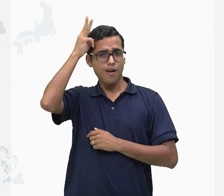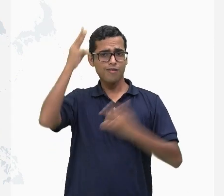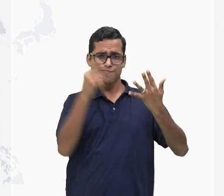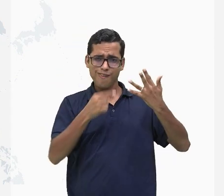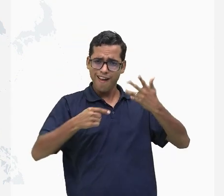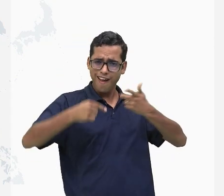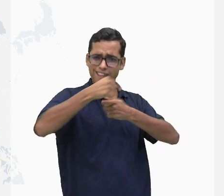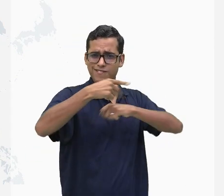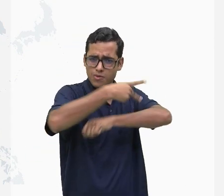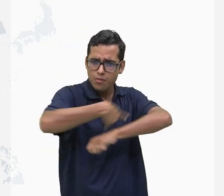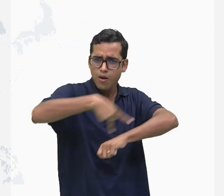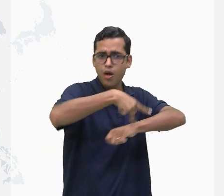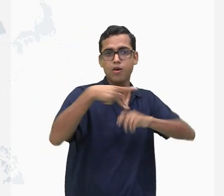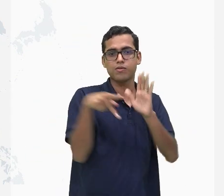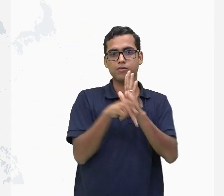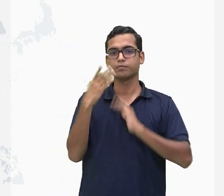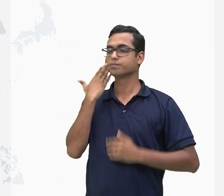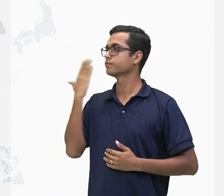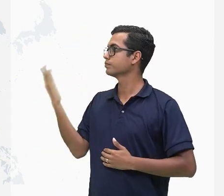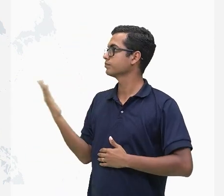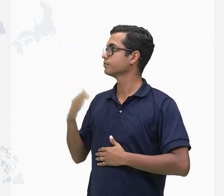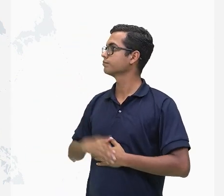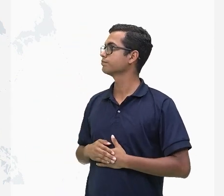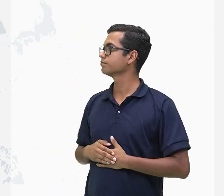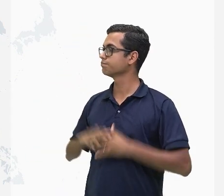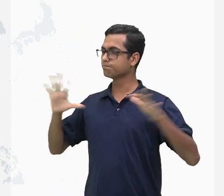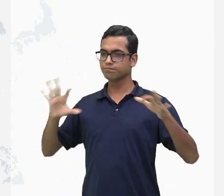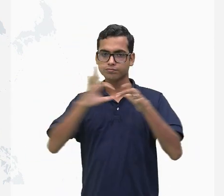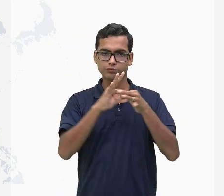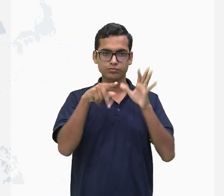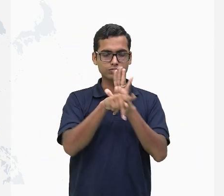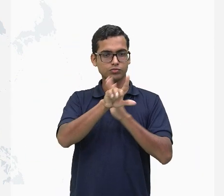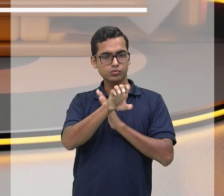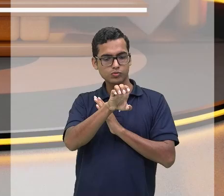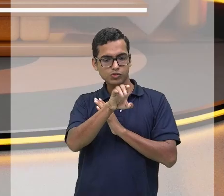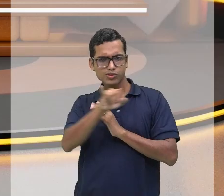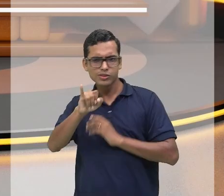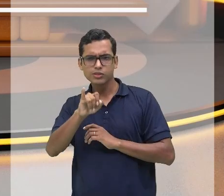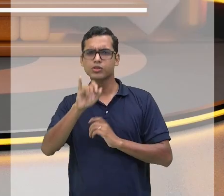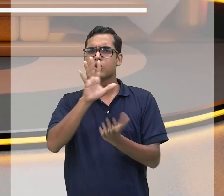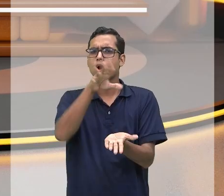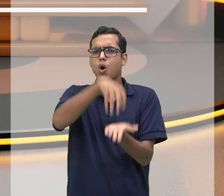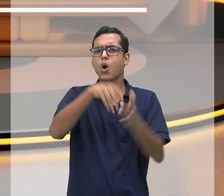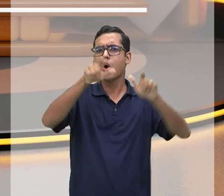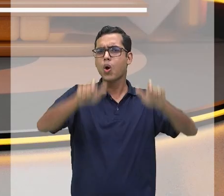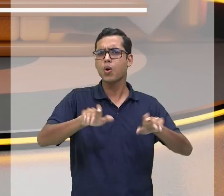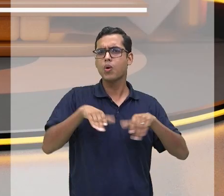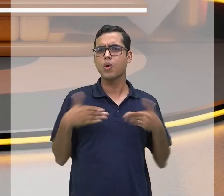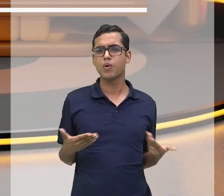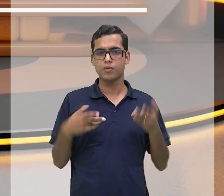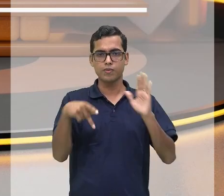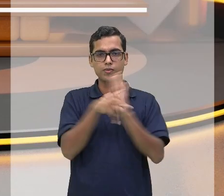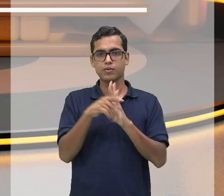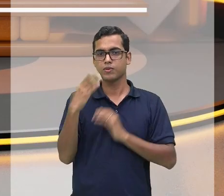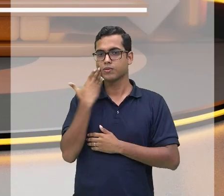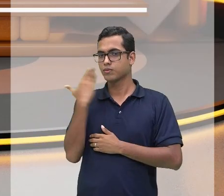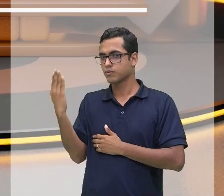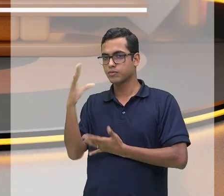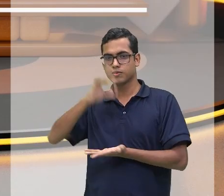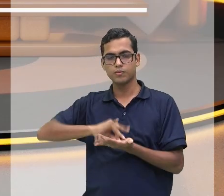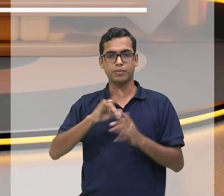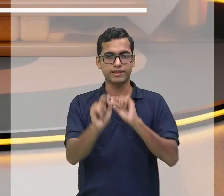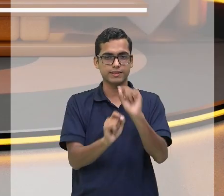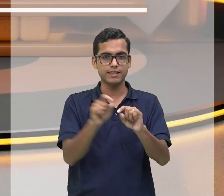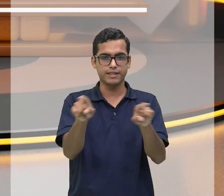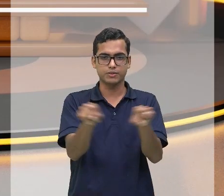independentes, tá bom, gente? Agora, onde vai estar localizado a CEI, gente? A comunidade dos estados independentes vai